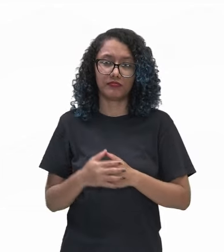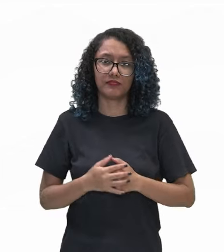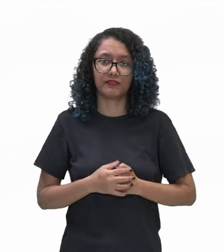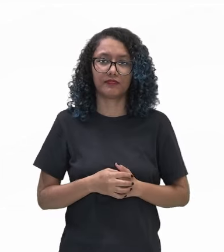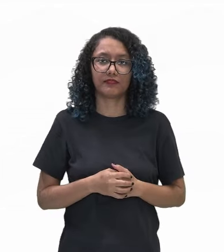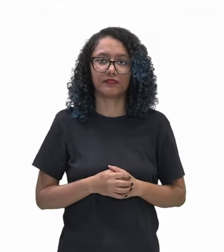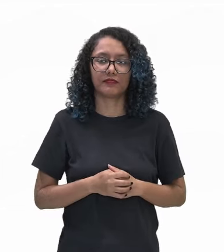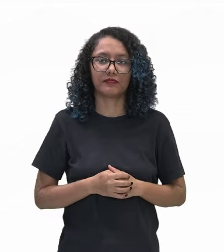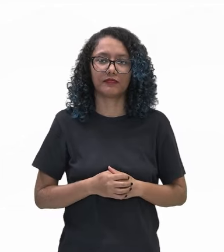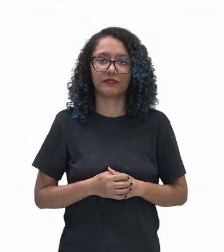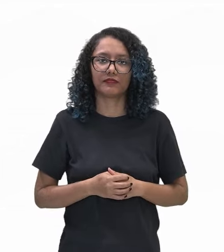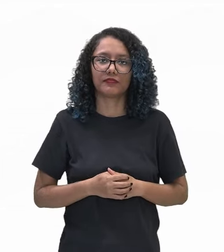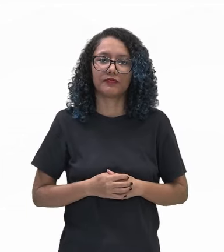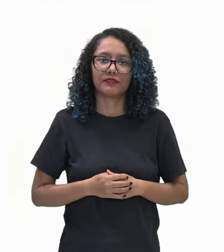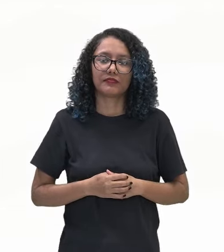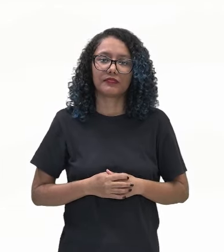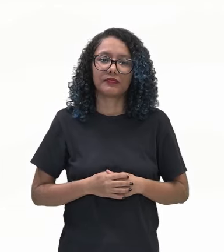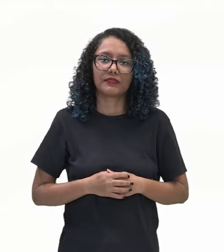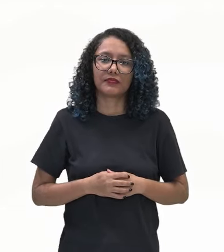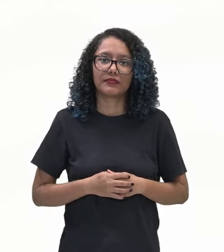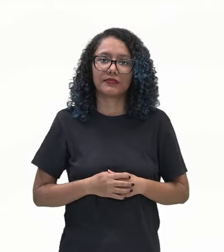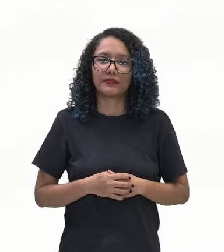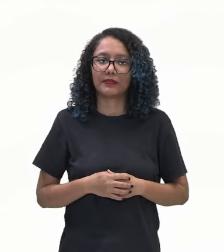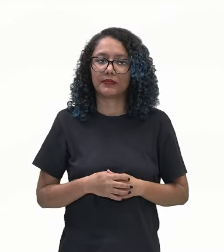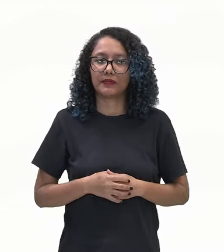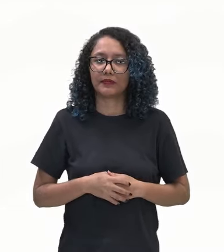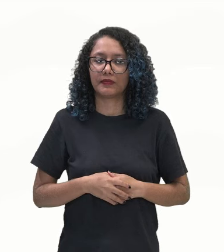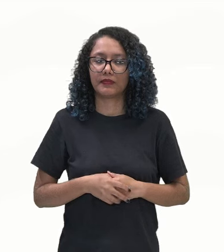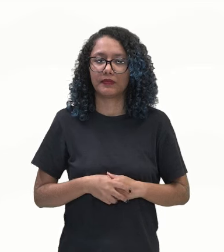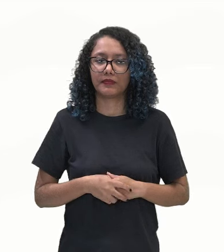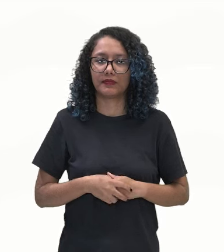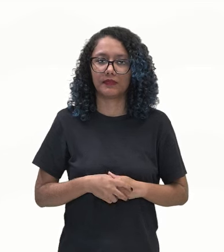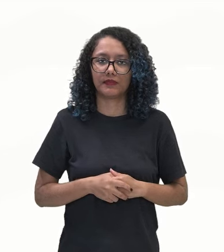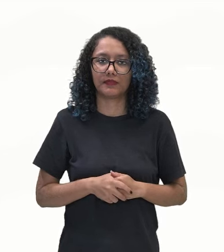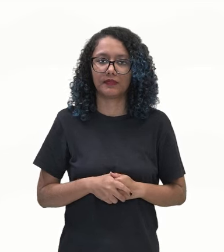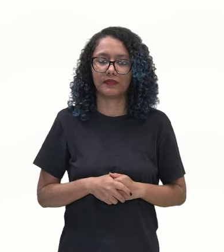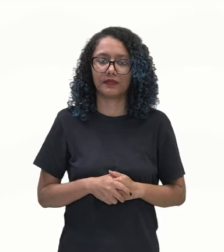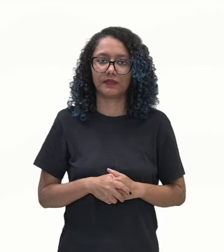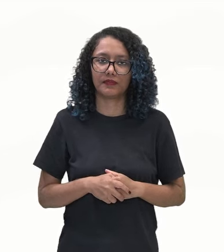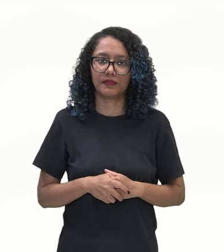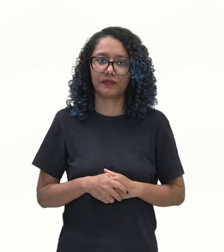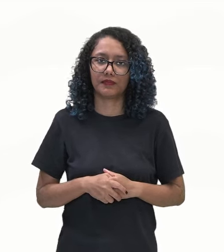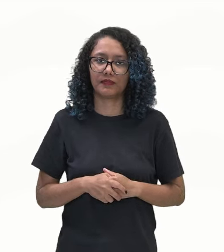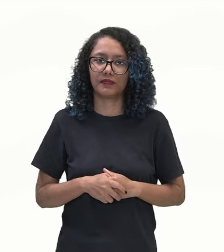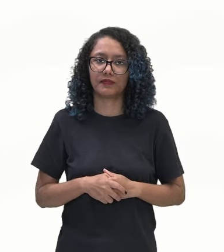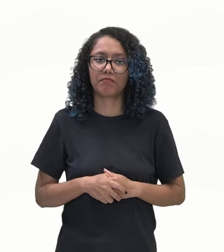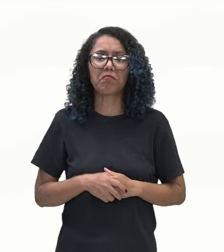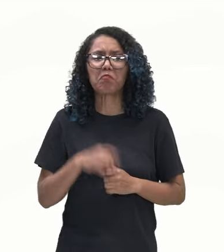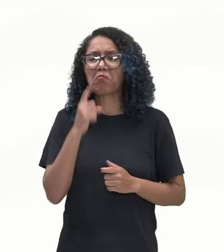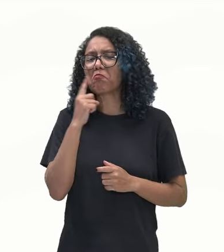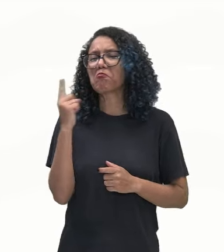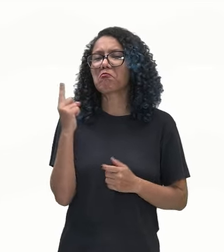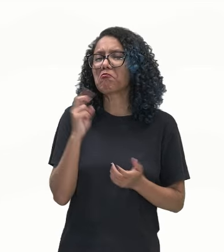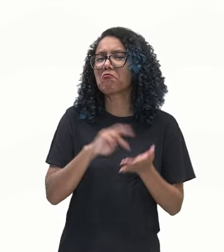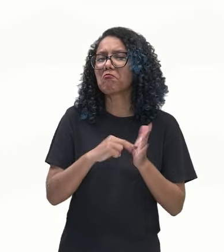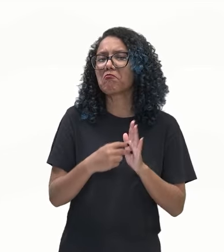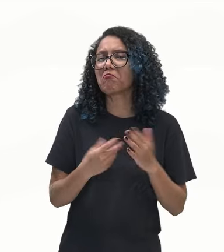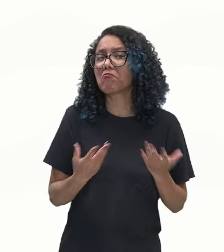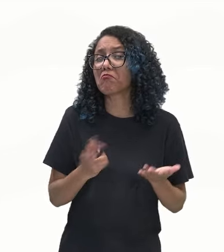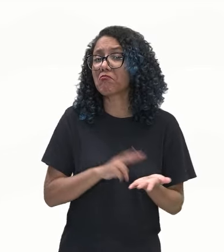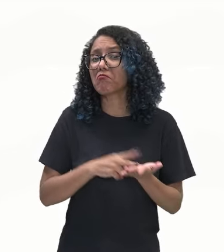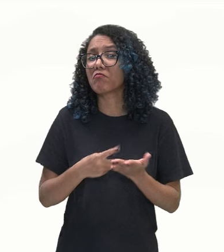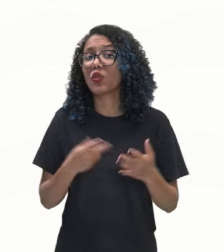living leads to health issues, like obesity and cardiovascular disease. O que está escrito aqui? Bom, sedentarismo, então,